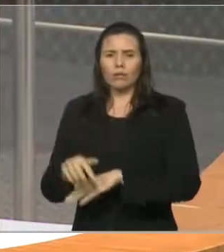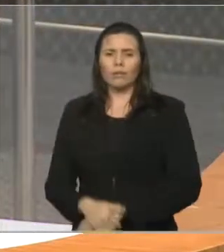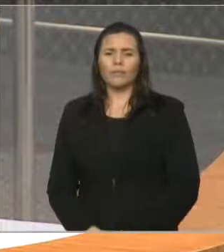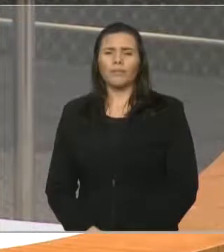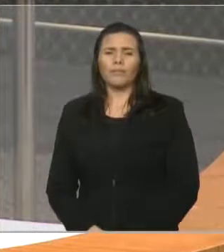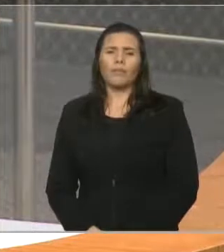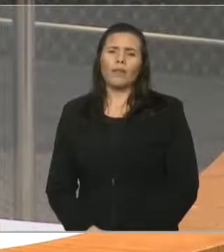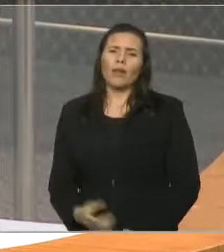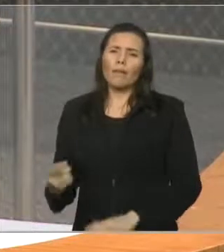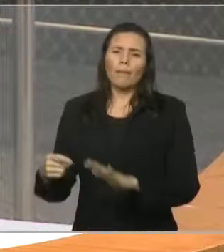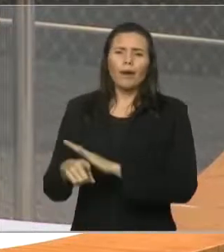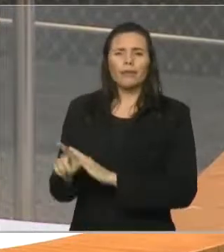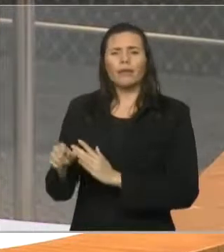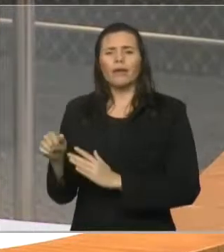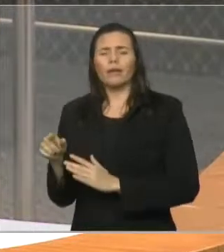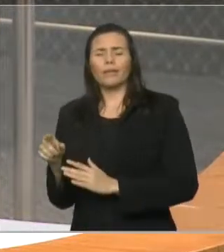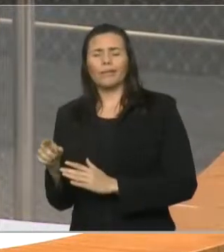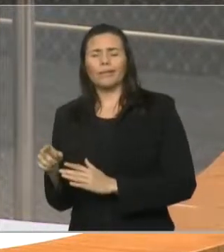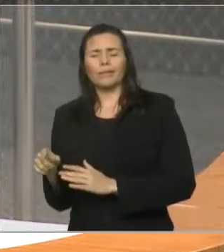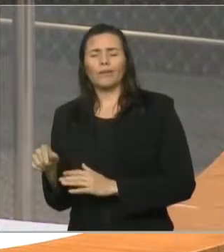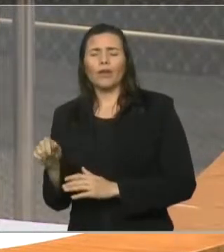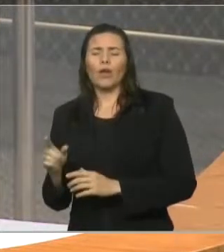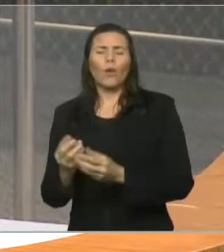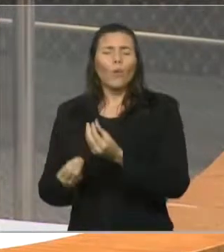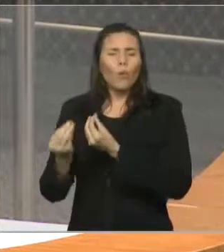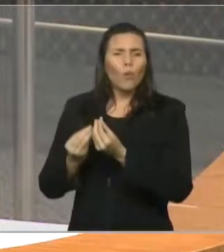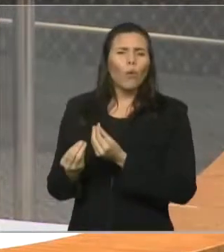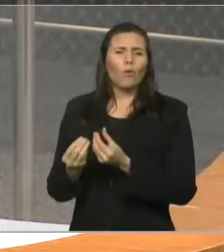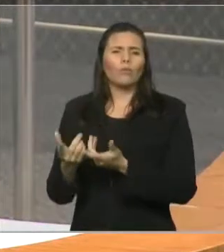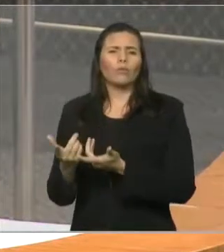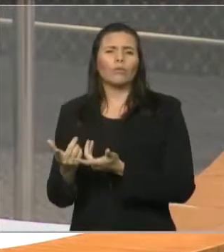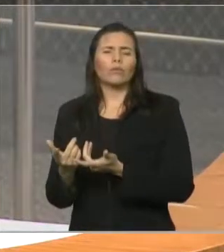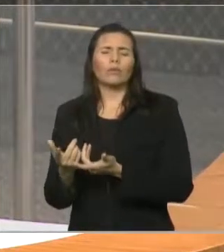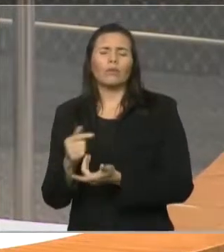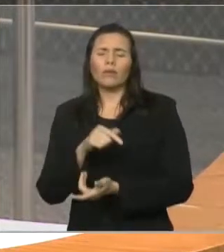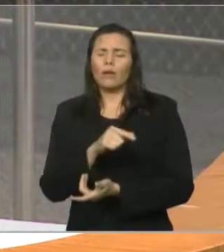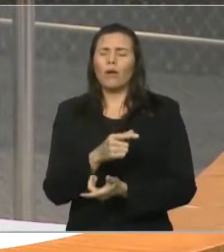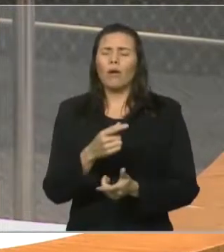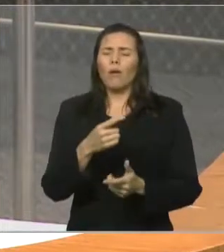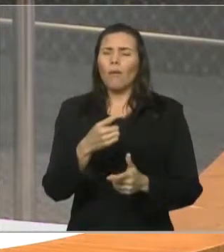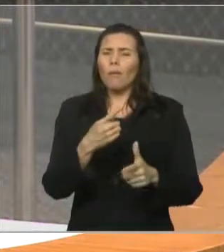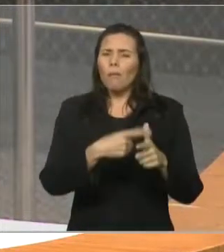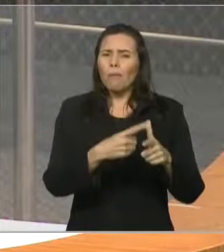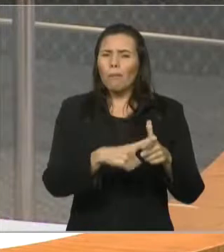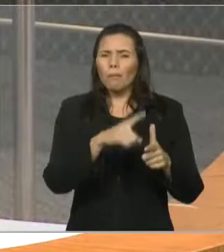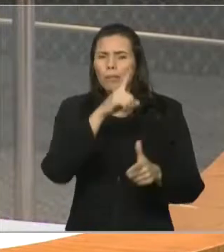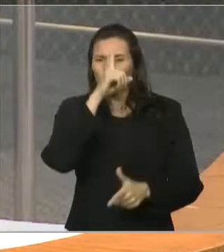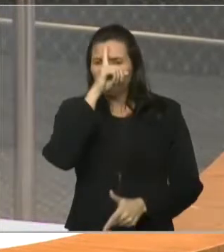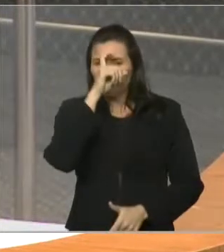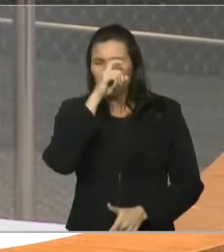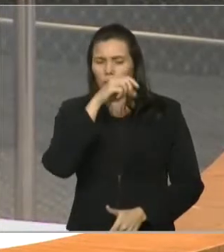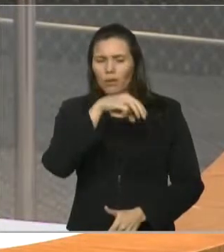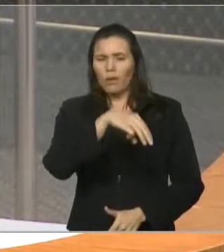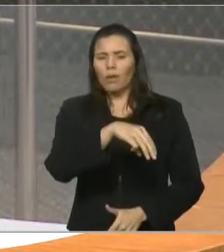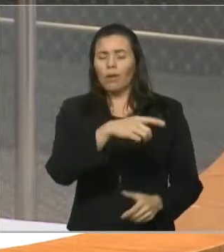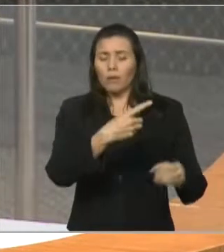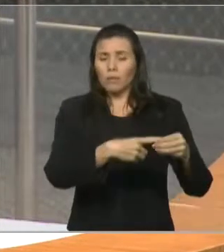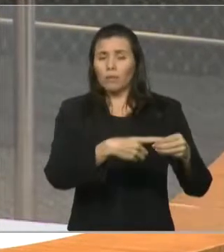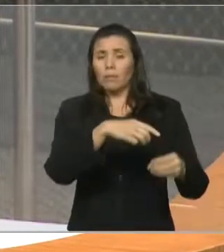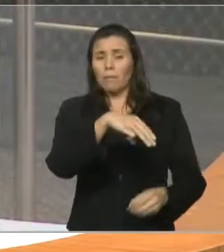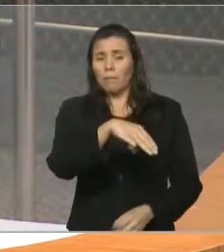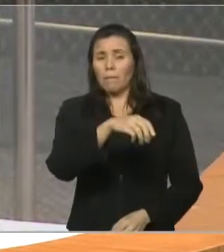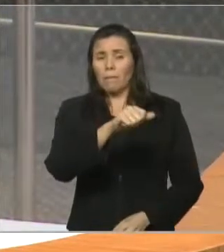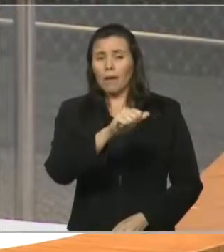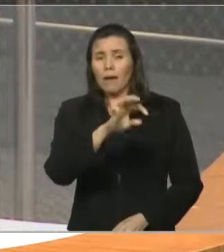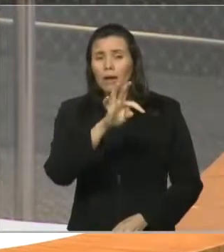solucionar a situação do Hospital de Matões do Norte. Mas também mencionar que, durante